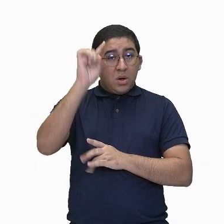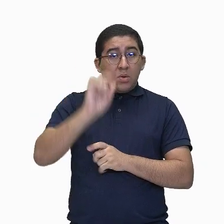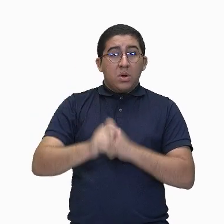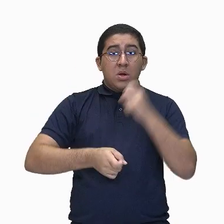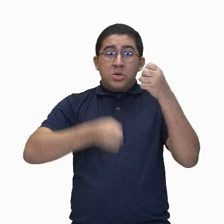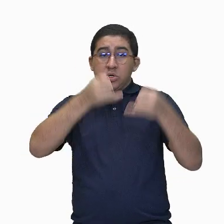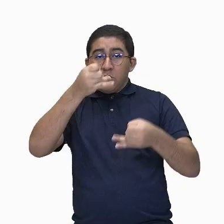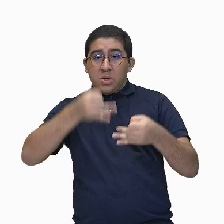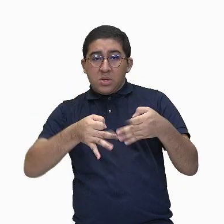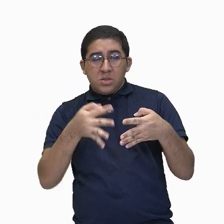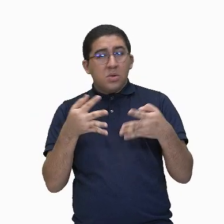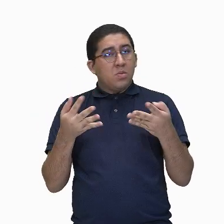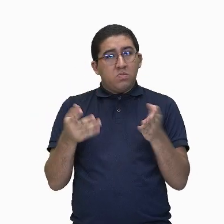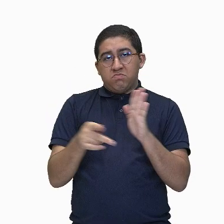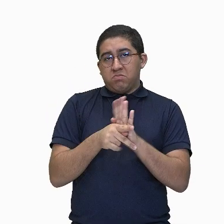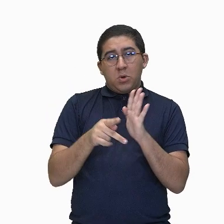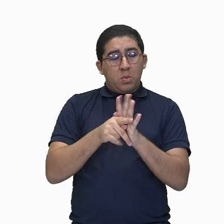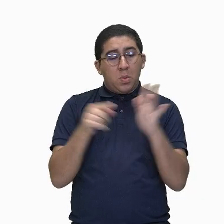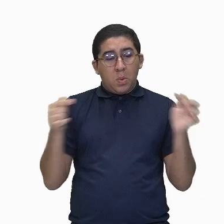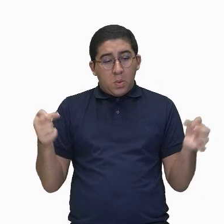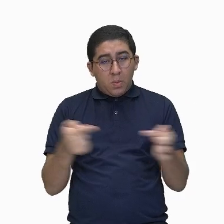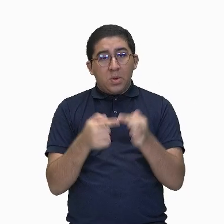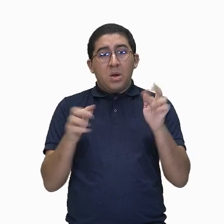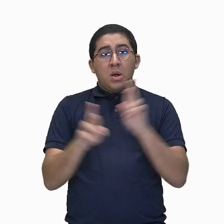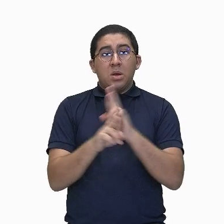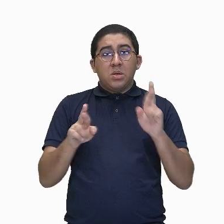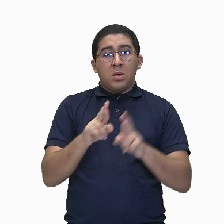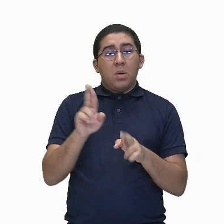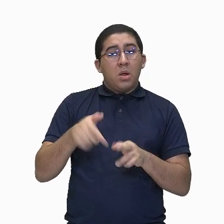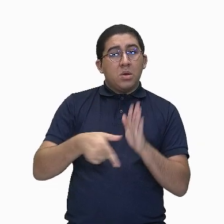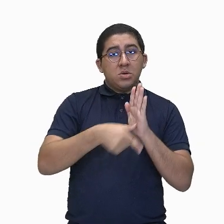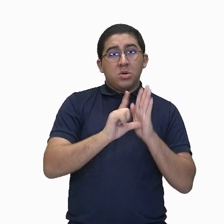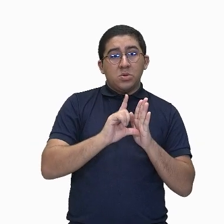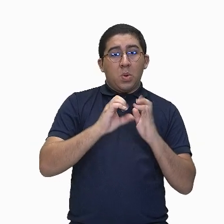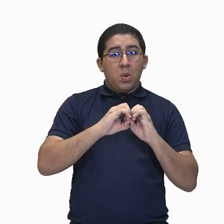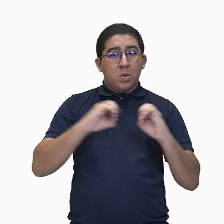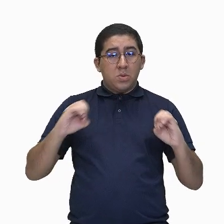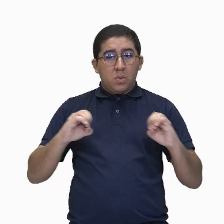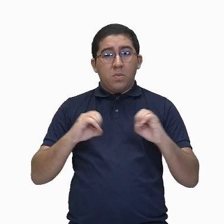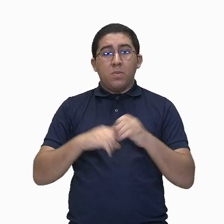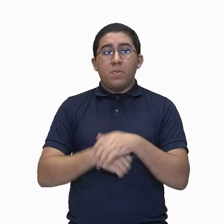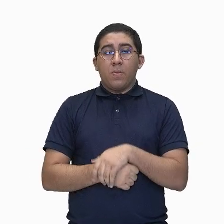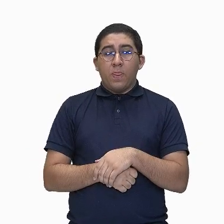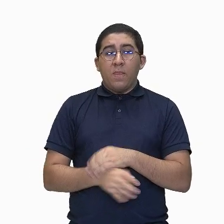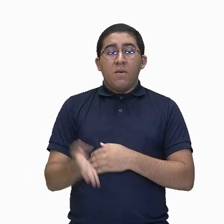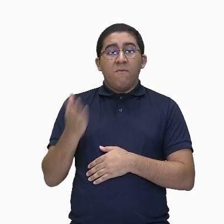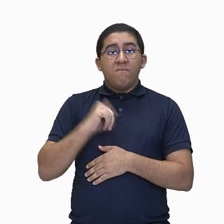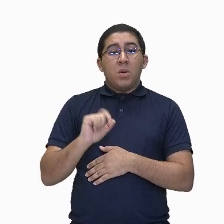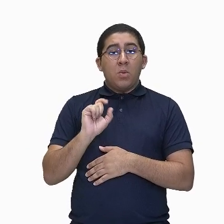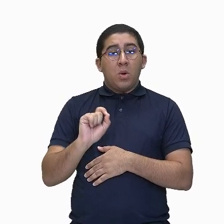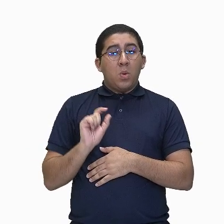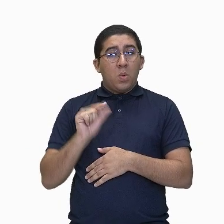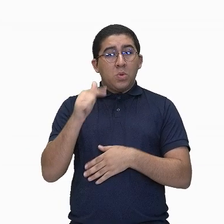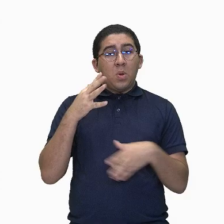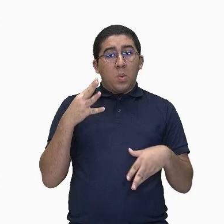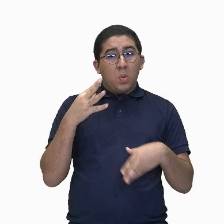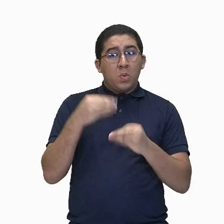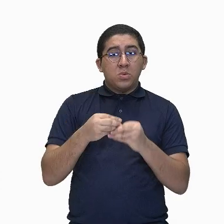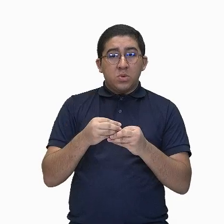explicação, de justificativa em relação à oração anterior. Agora vamos para as